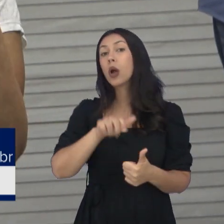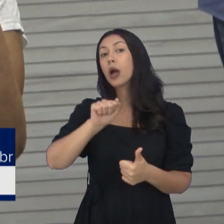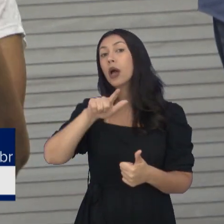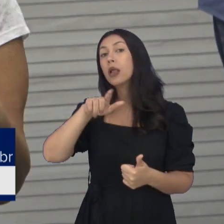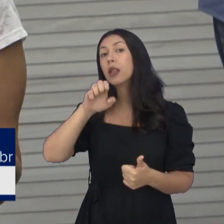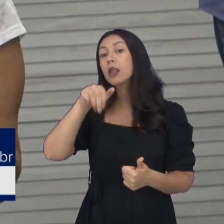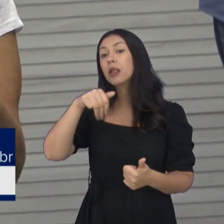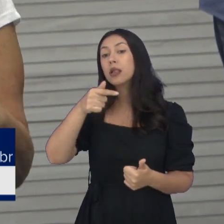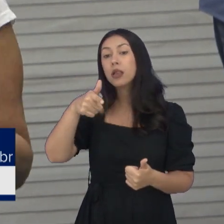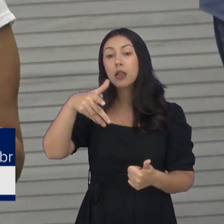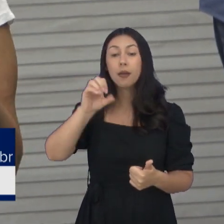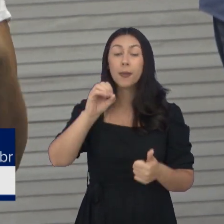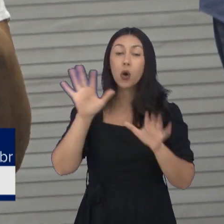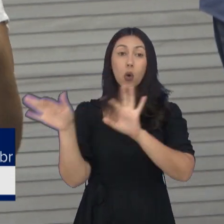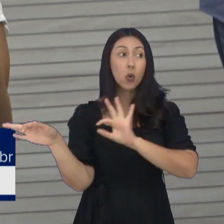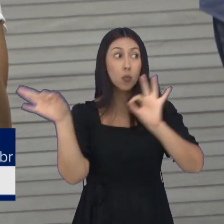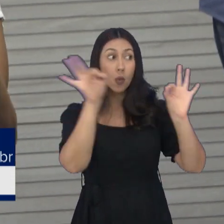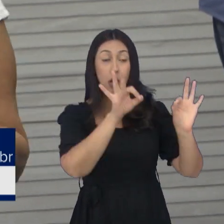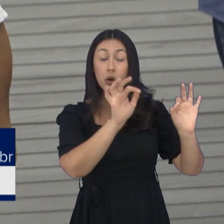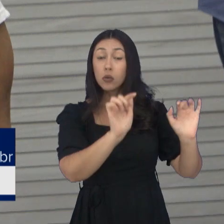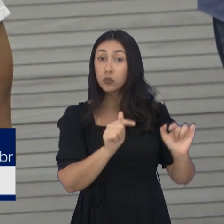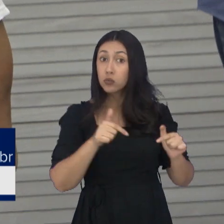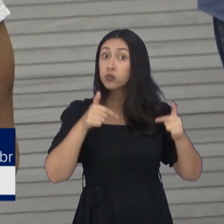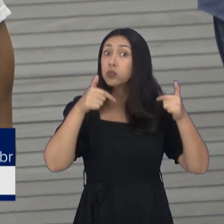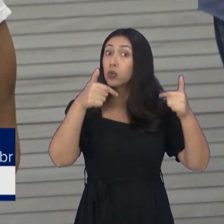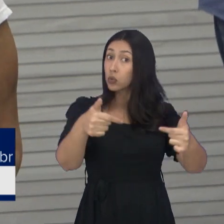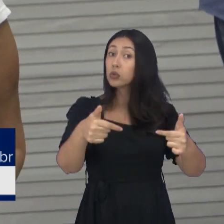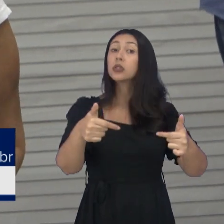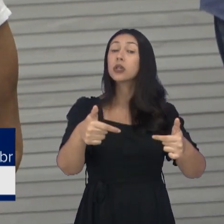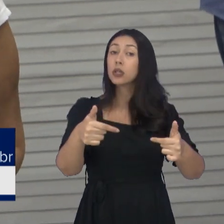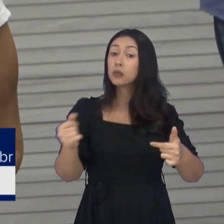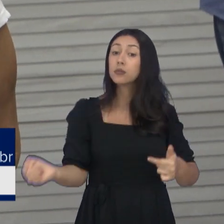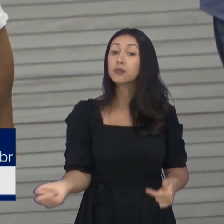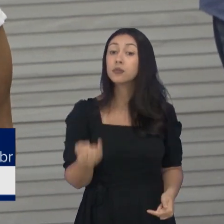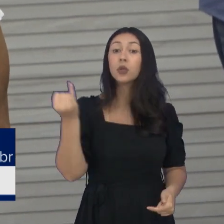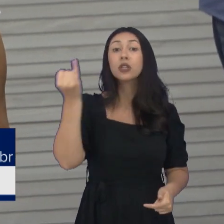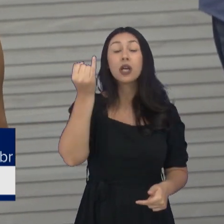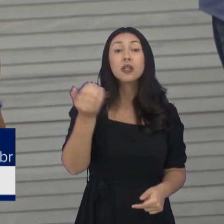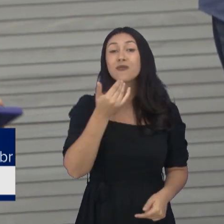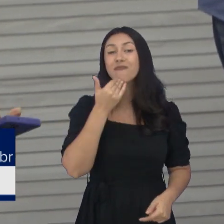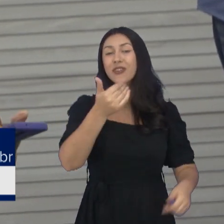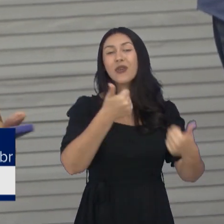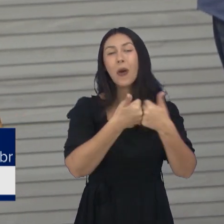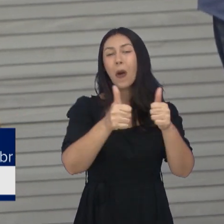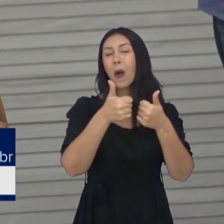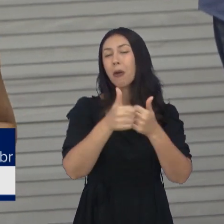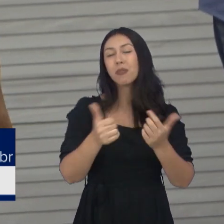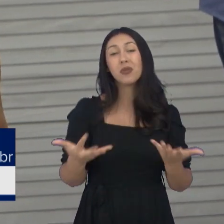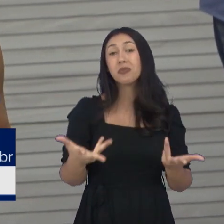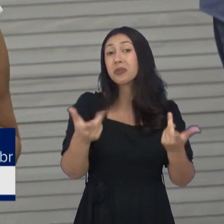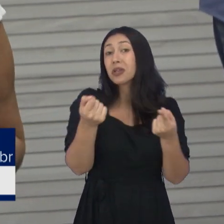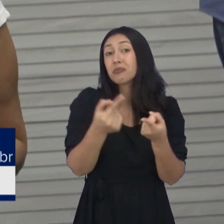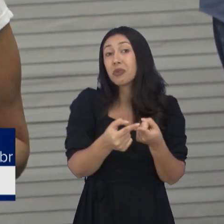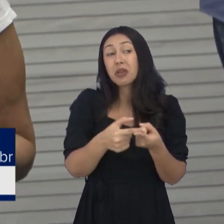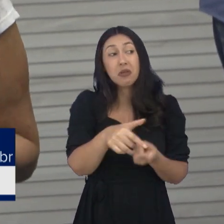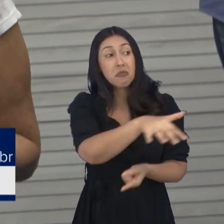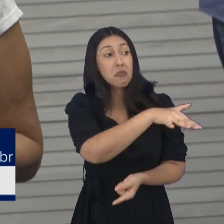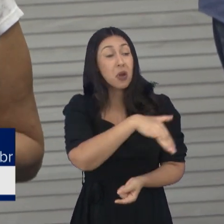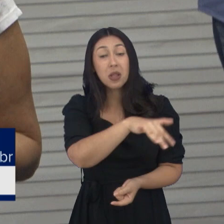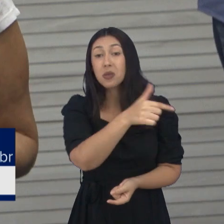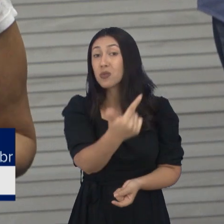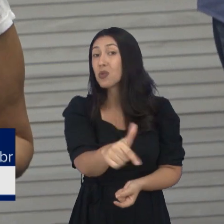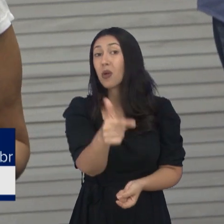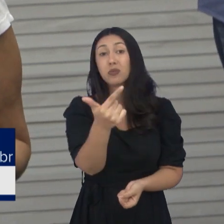luta tão grande em defesa de um transporte de qualidade que, infelizmente, só